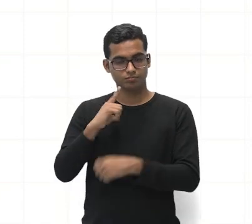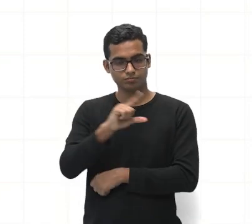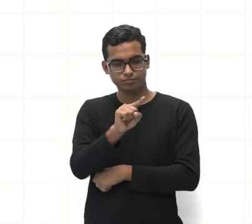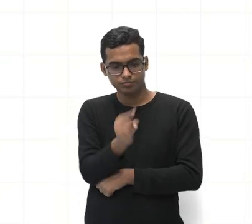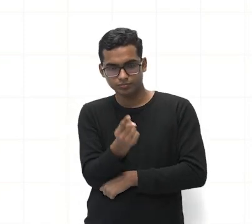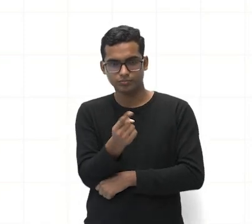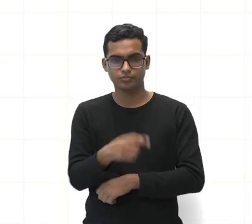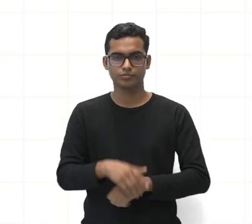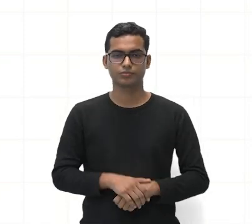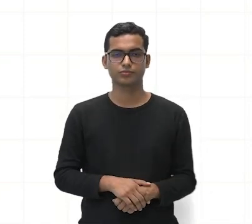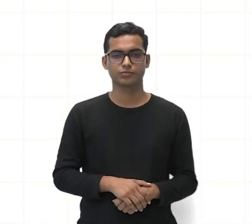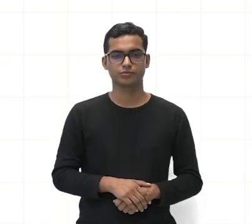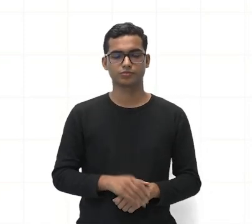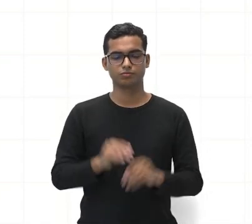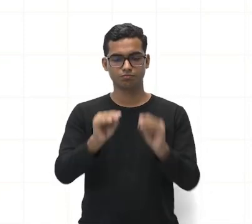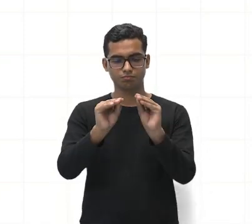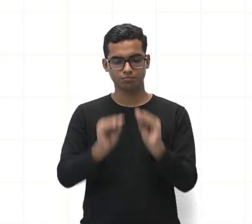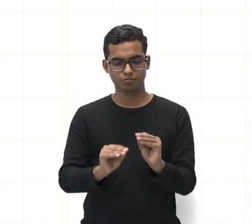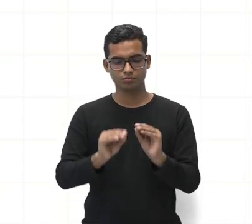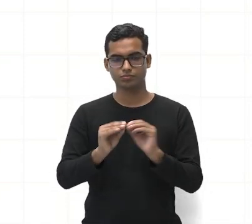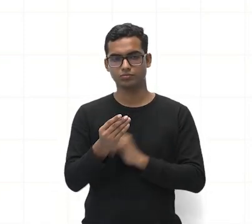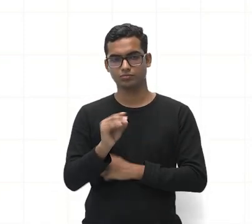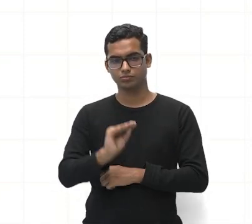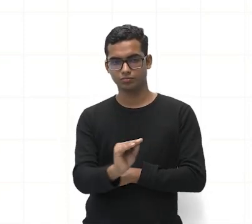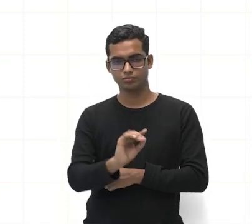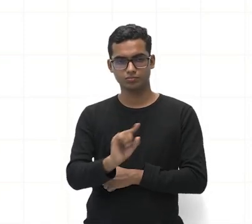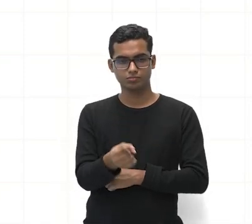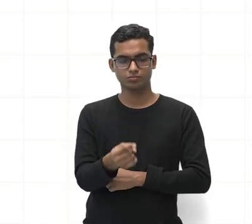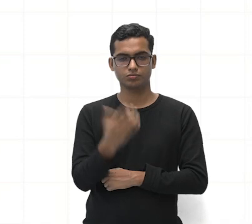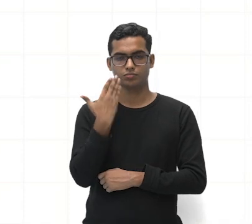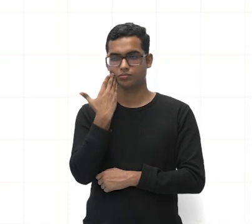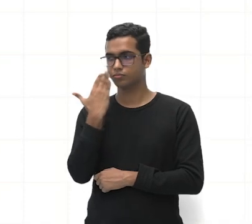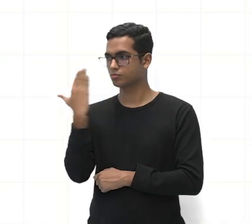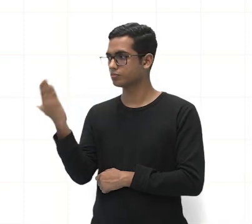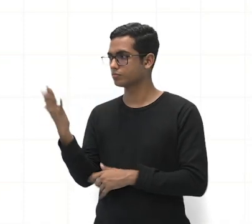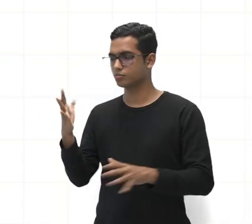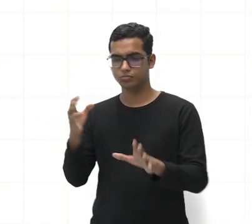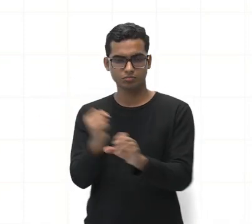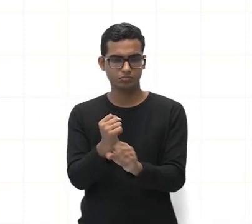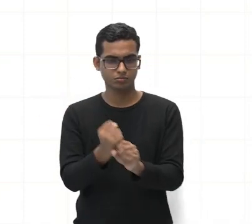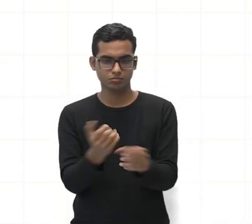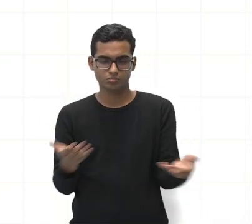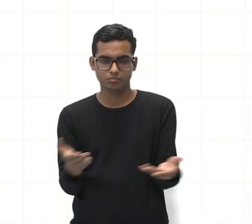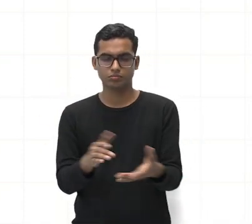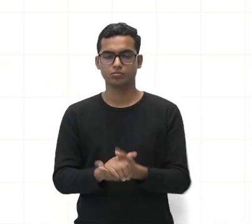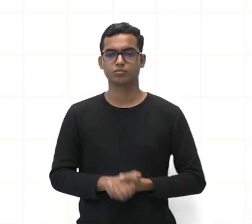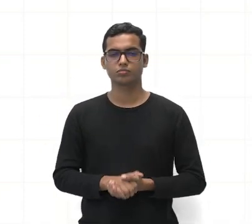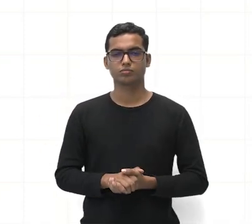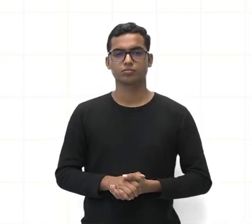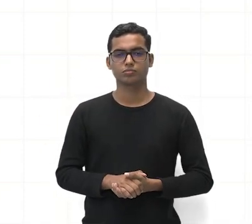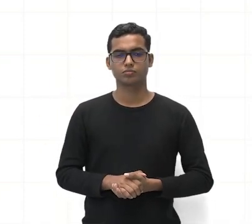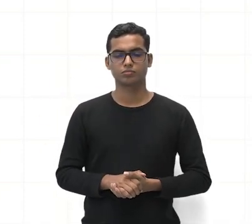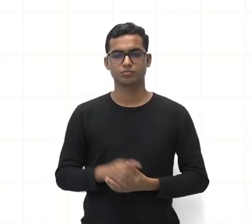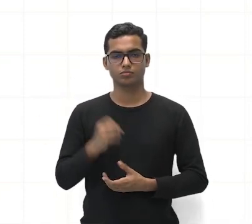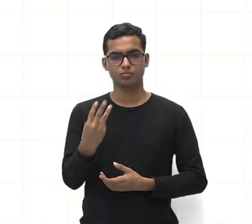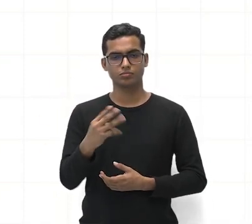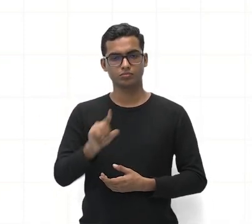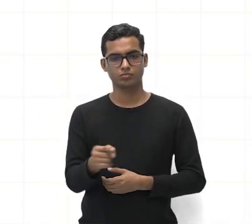aqui, ó, repetir a vírgula, tá legal? Então, fazendo esse cálculo, nós temos entre 3,14